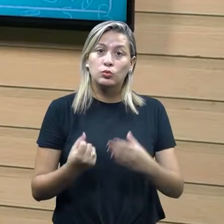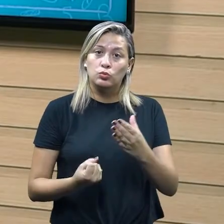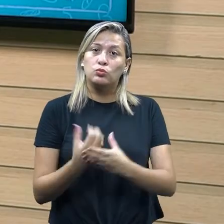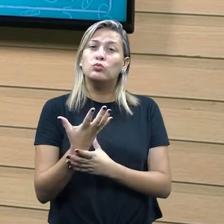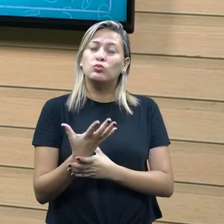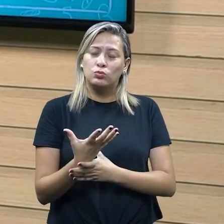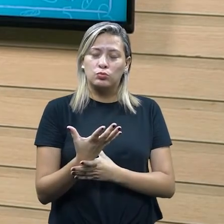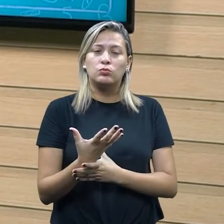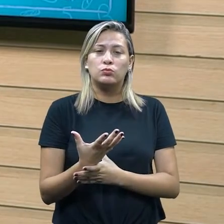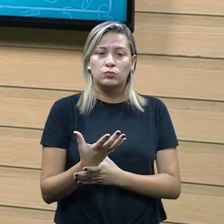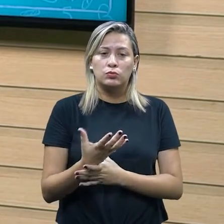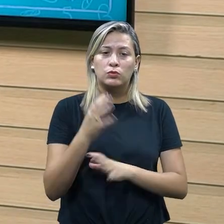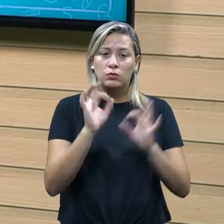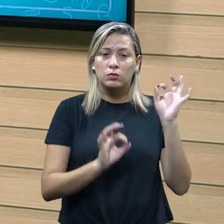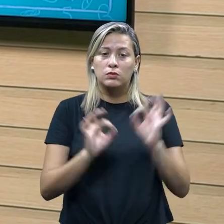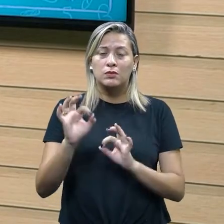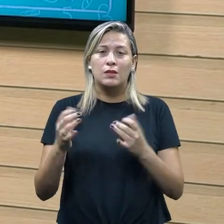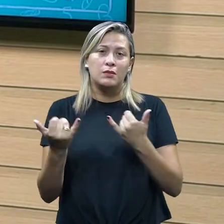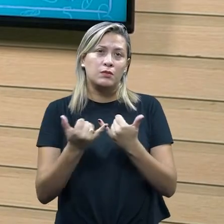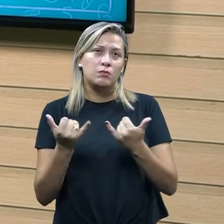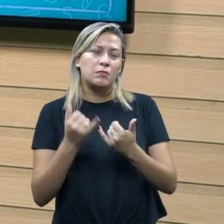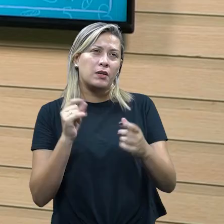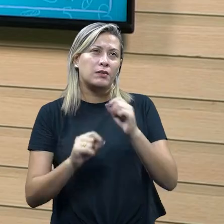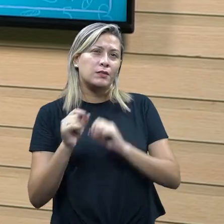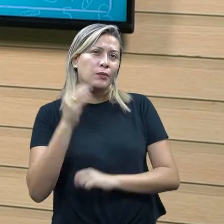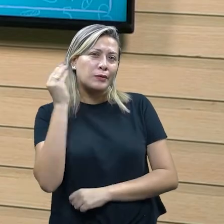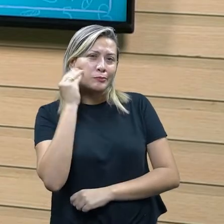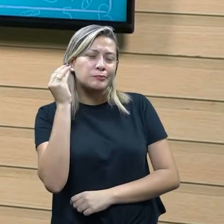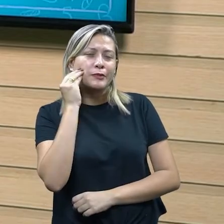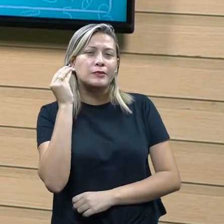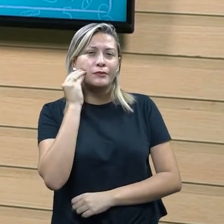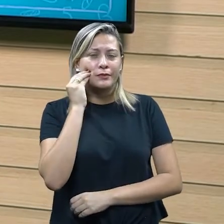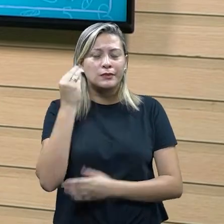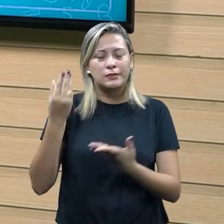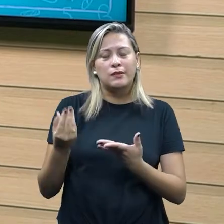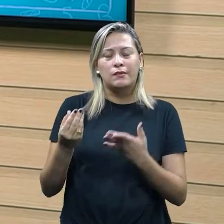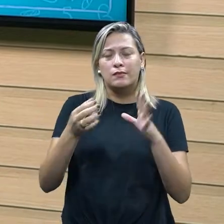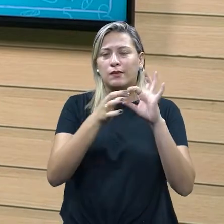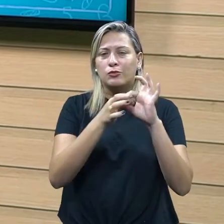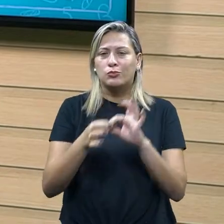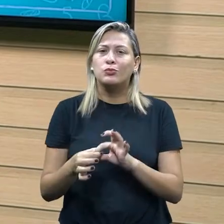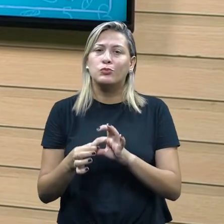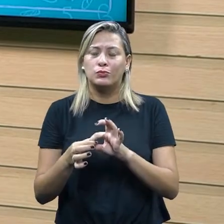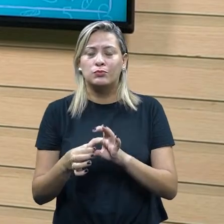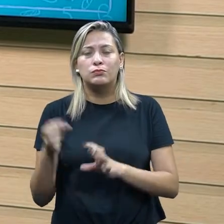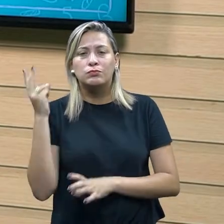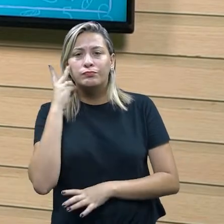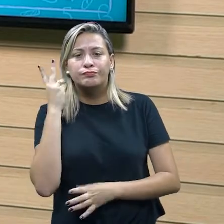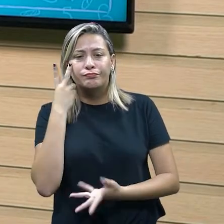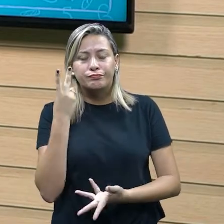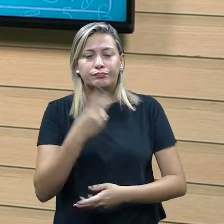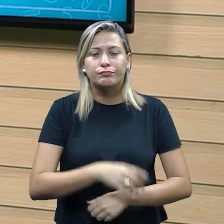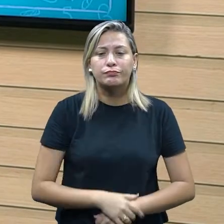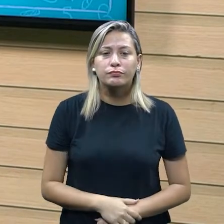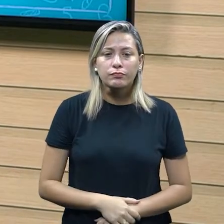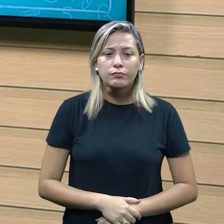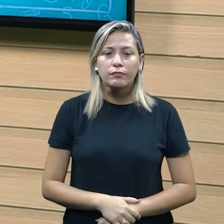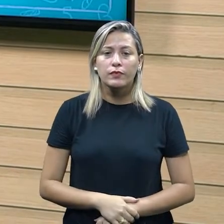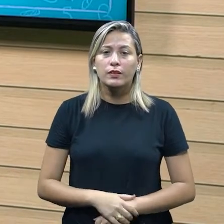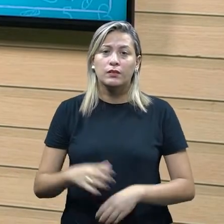as simulações, elas são como se fossem testes daquele produto em um ambiente real. Então, você consegue inserir